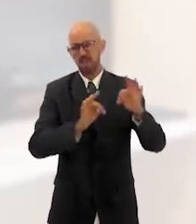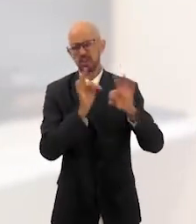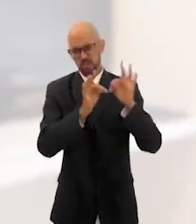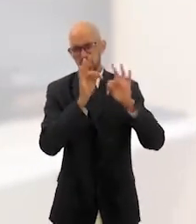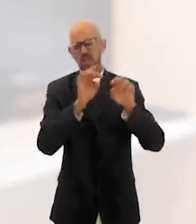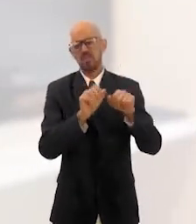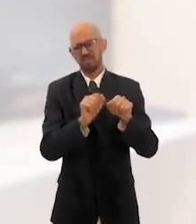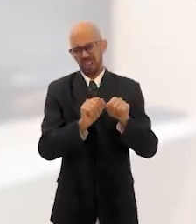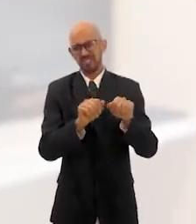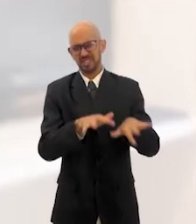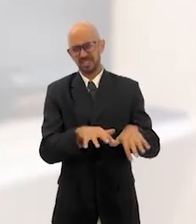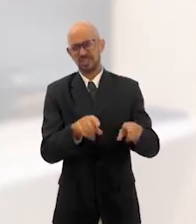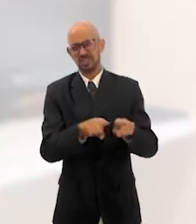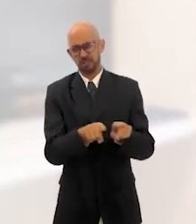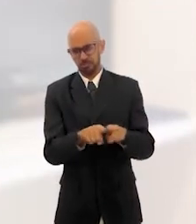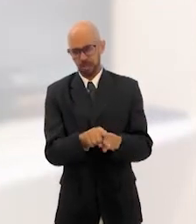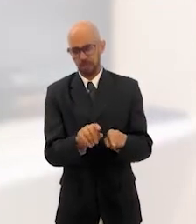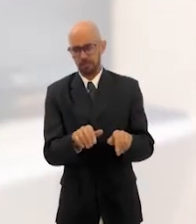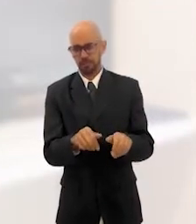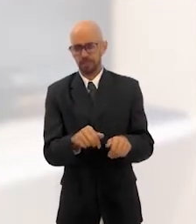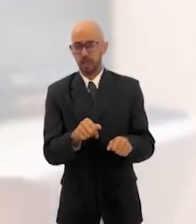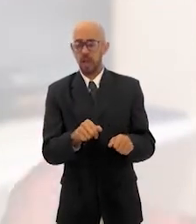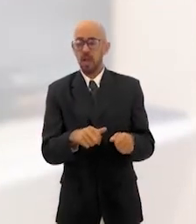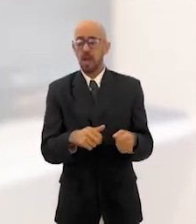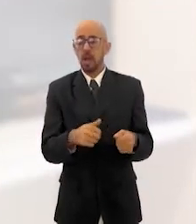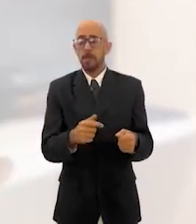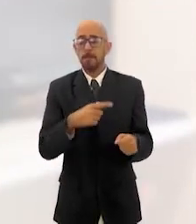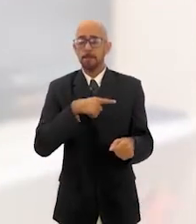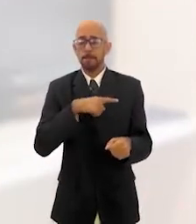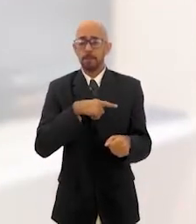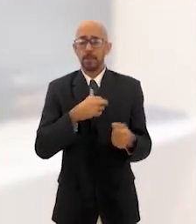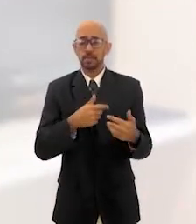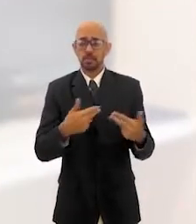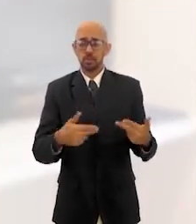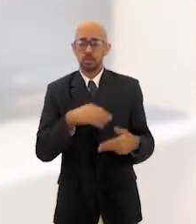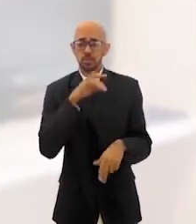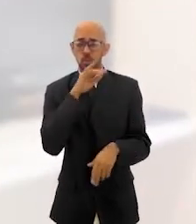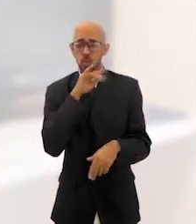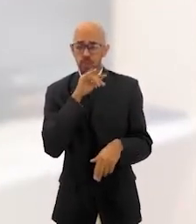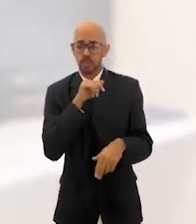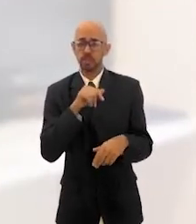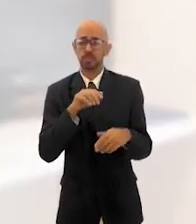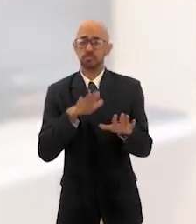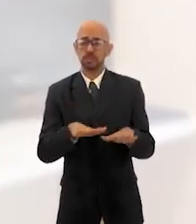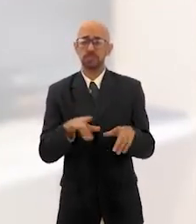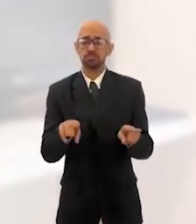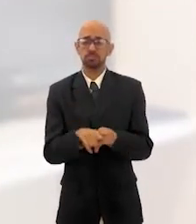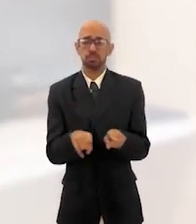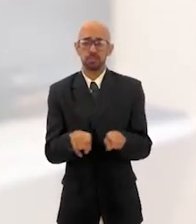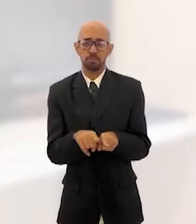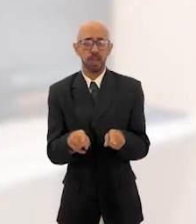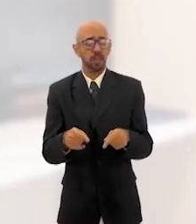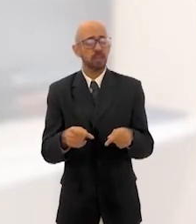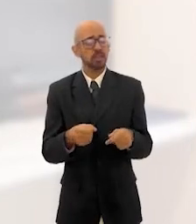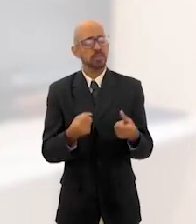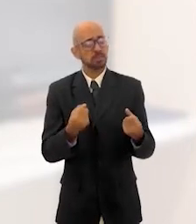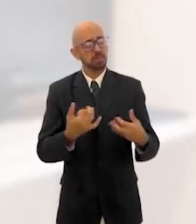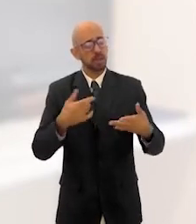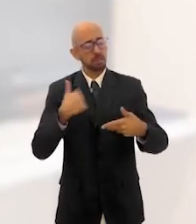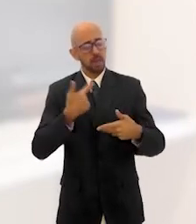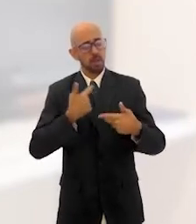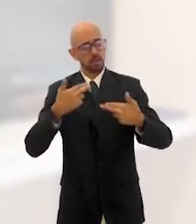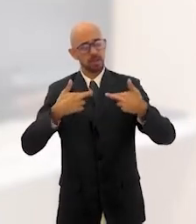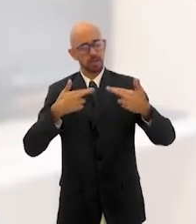isso, enfim. Tem esse lado ruim, como tudo na vida. Queria que você falasse um pouco desse